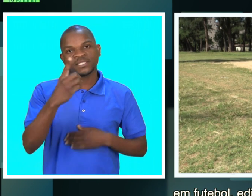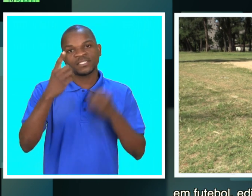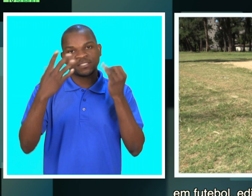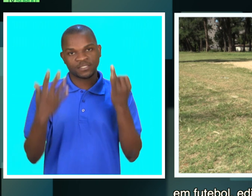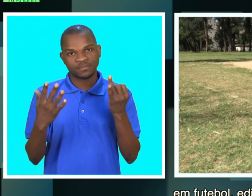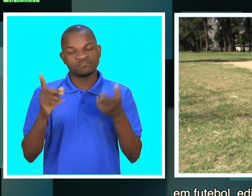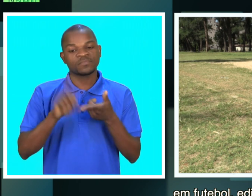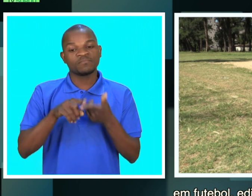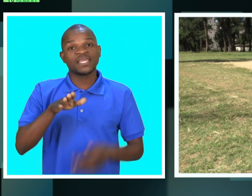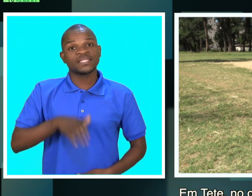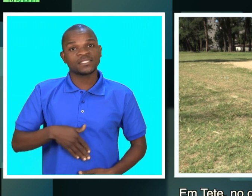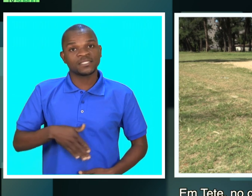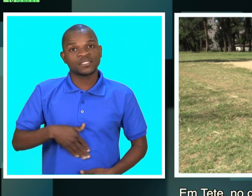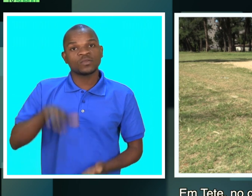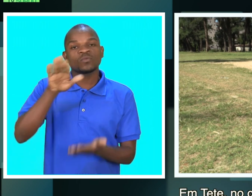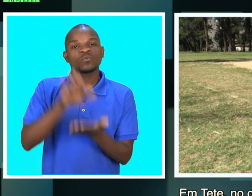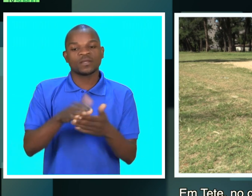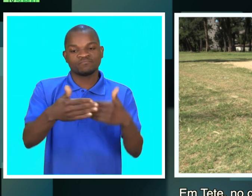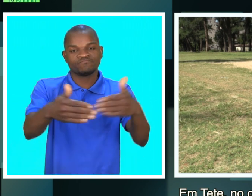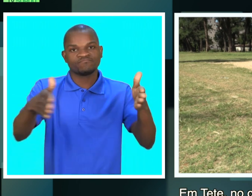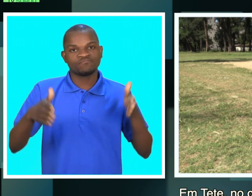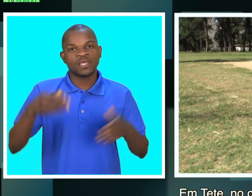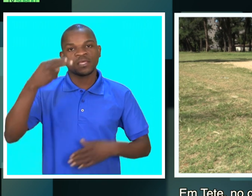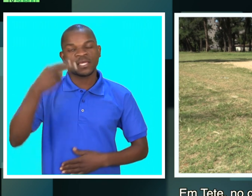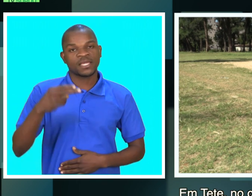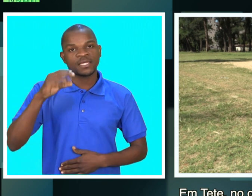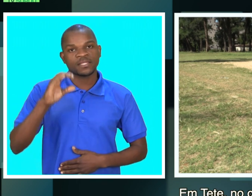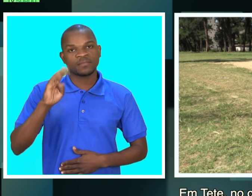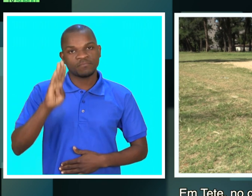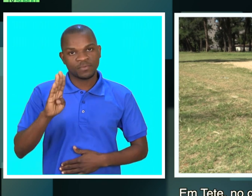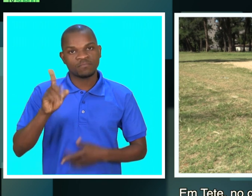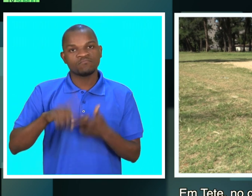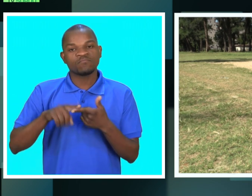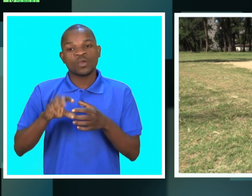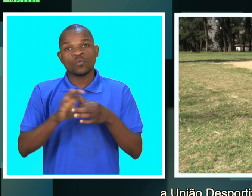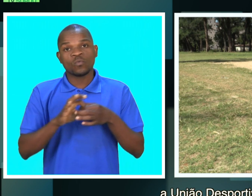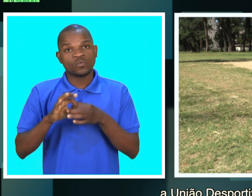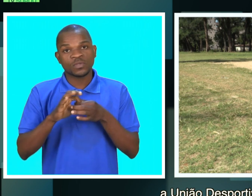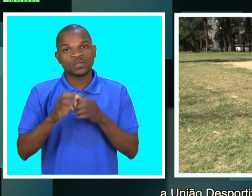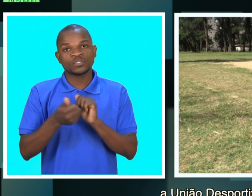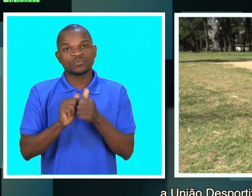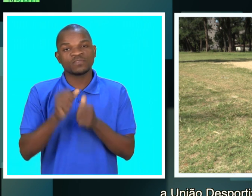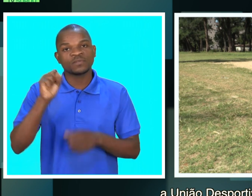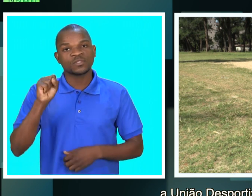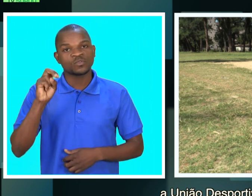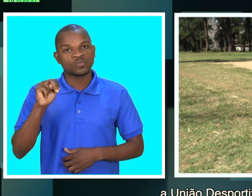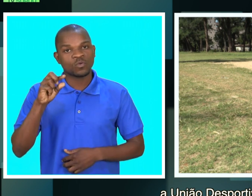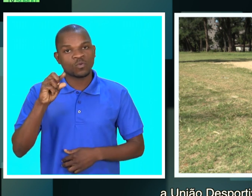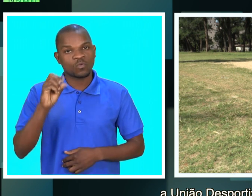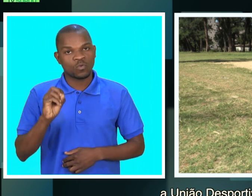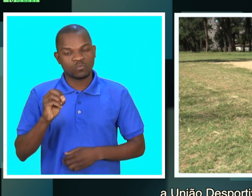2017. Em teto, no campo da hidroelétrica de Caurabás, a União Desportiva do Sonco